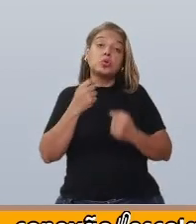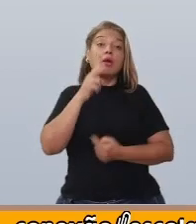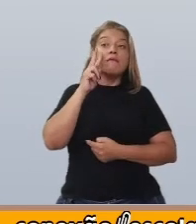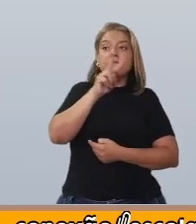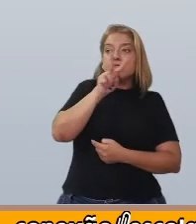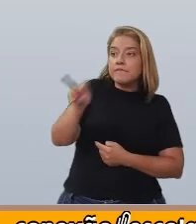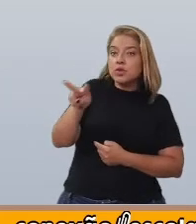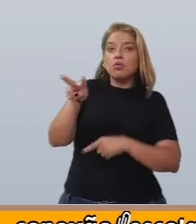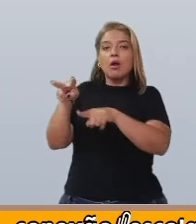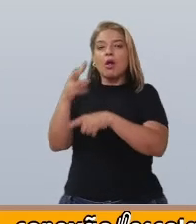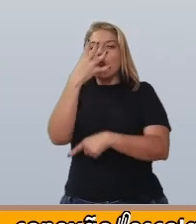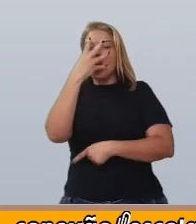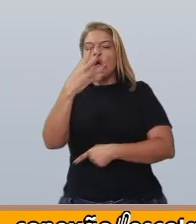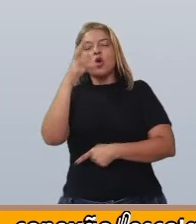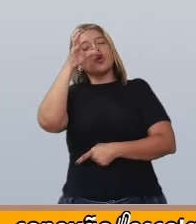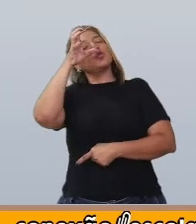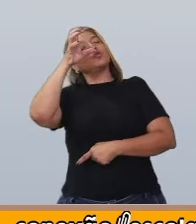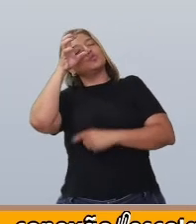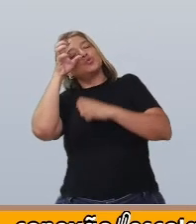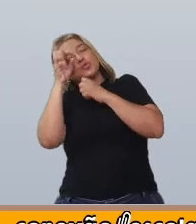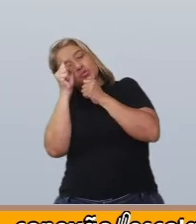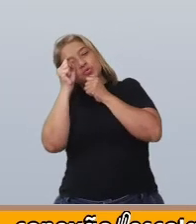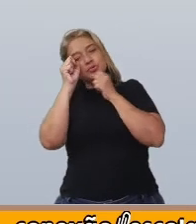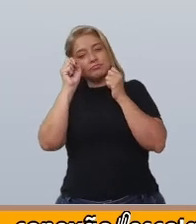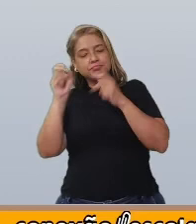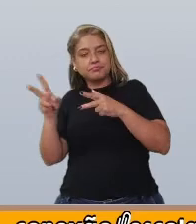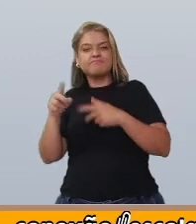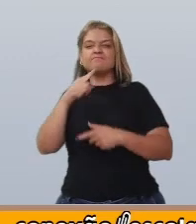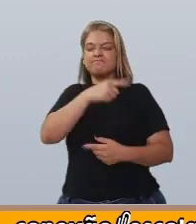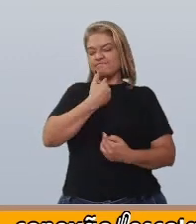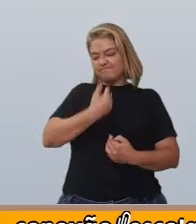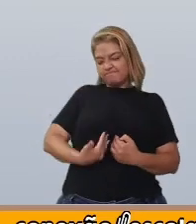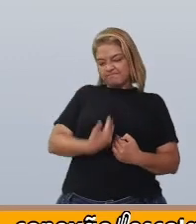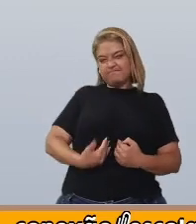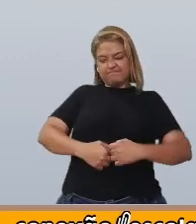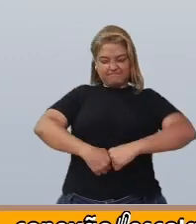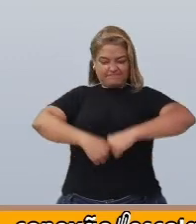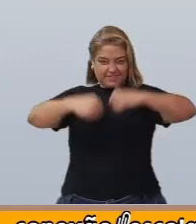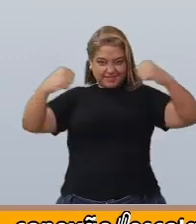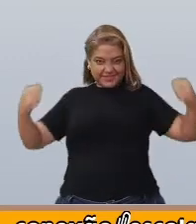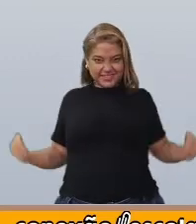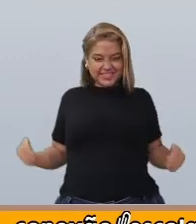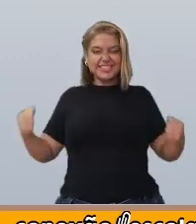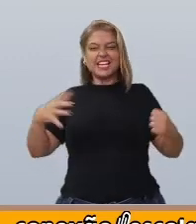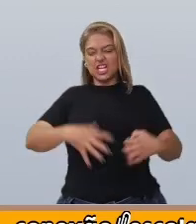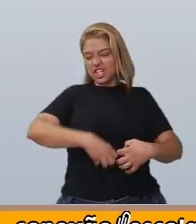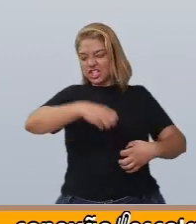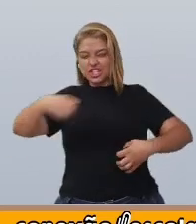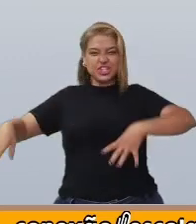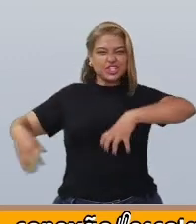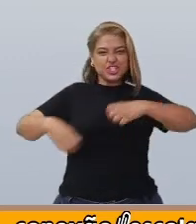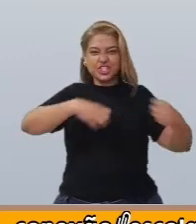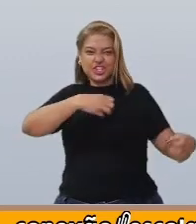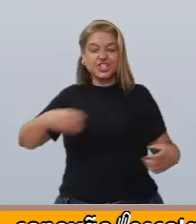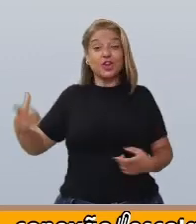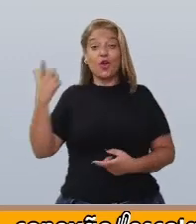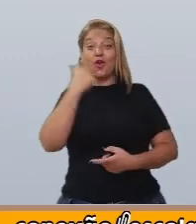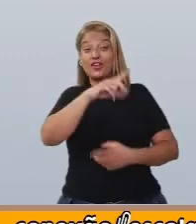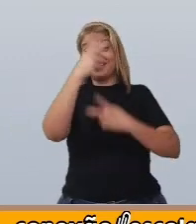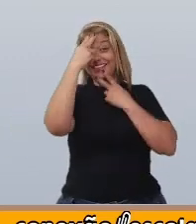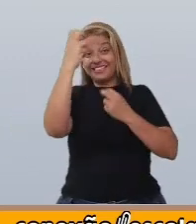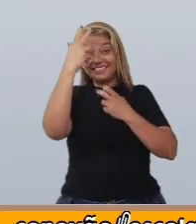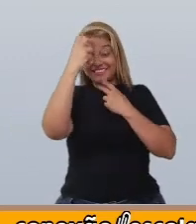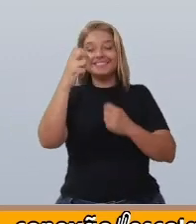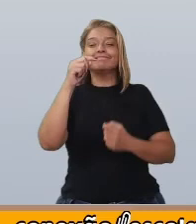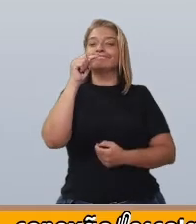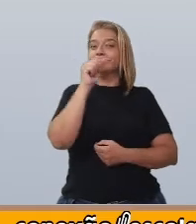dormindo. A cabra abre a barriga do lobo e resgata seus cabritinhos. A velha